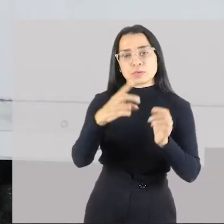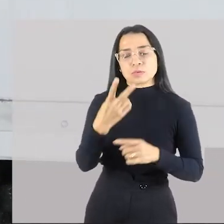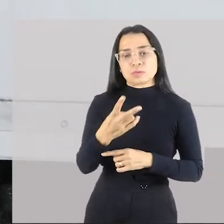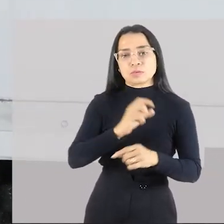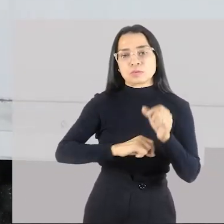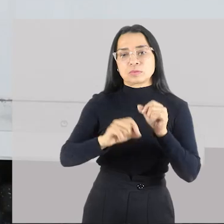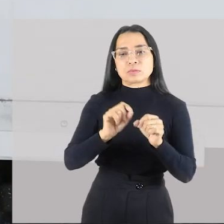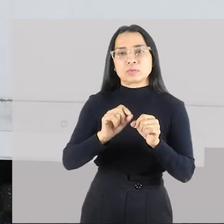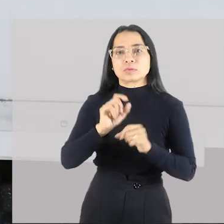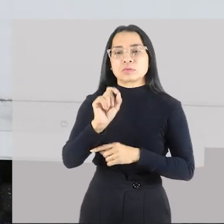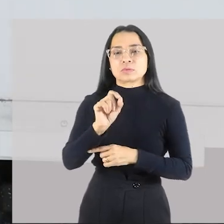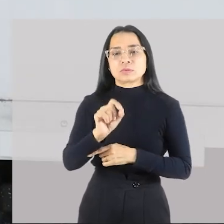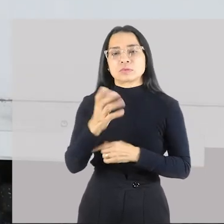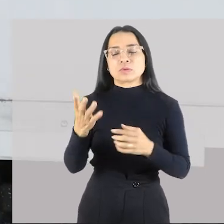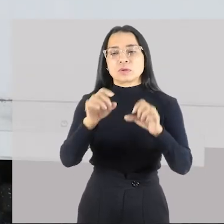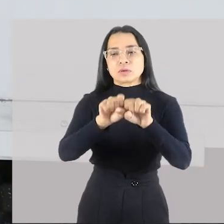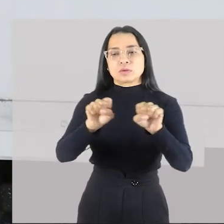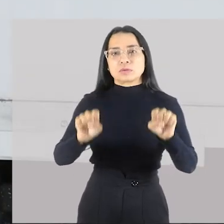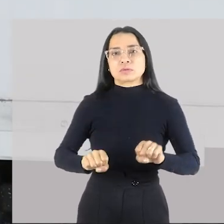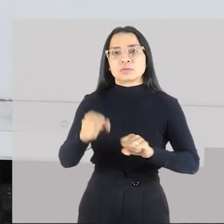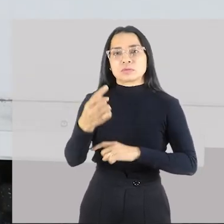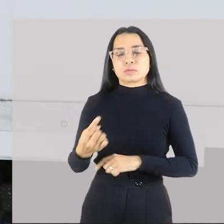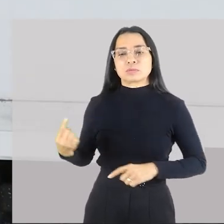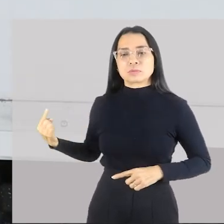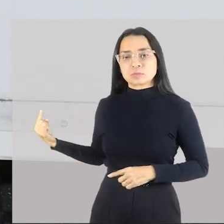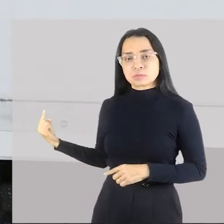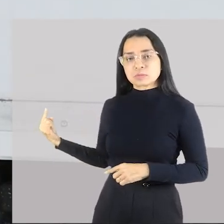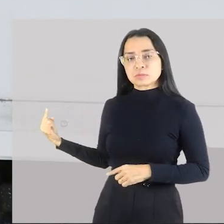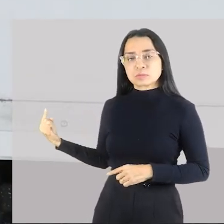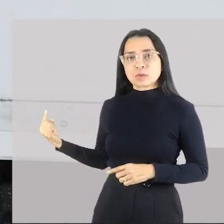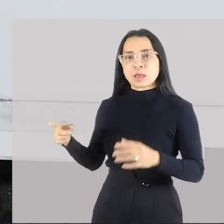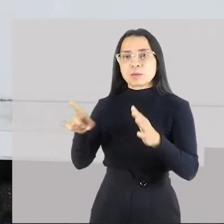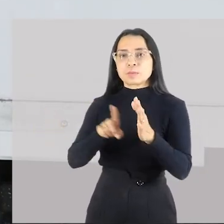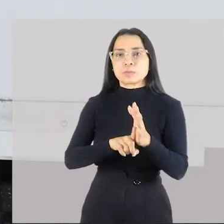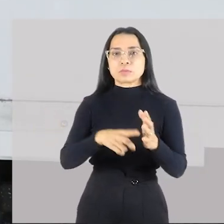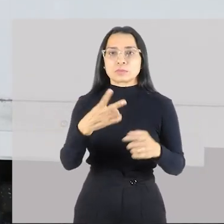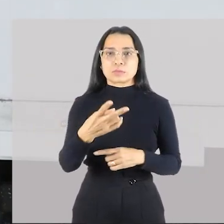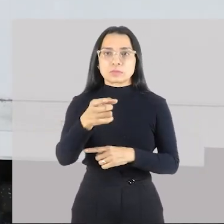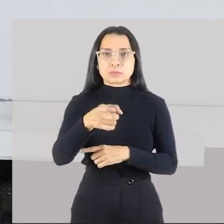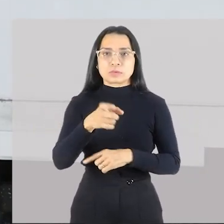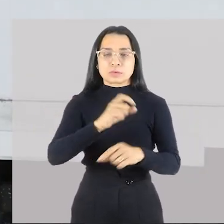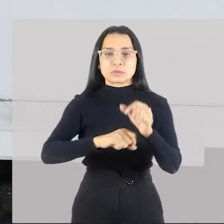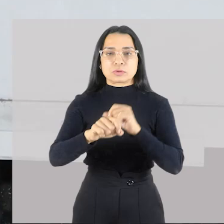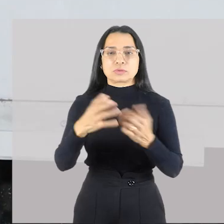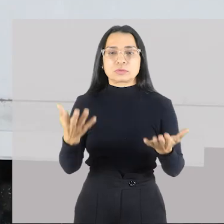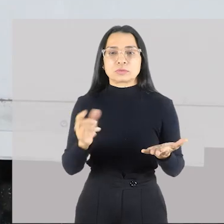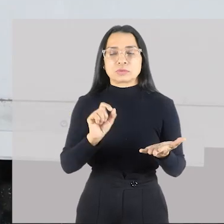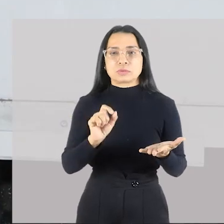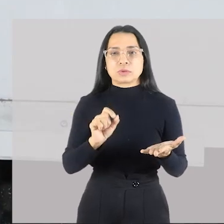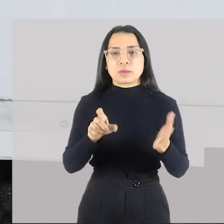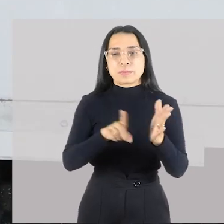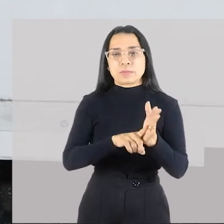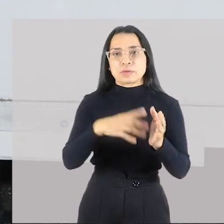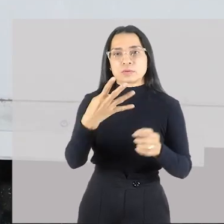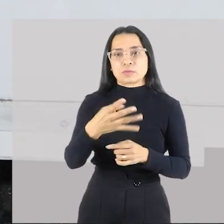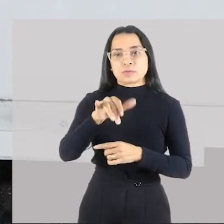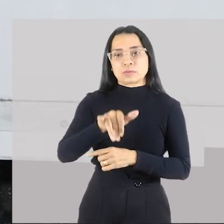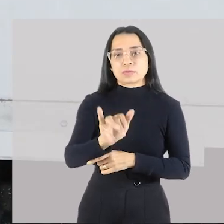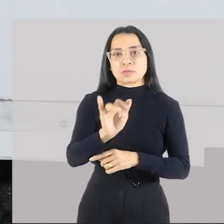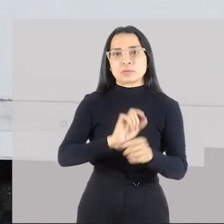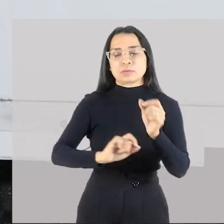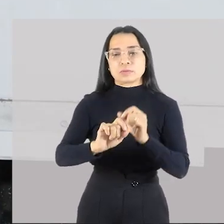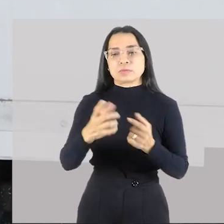eu faço isso, meu sistema fica assim. Menos 2x menos